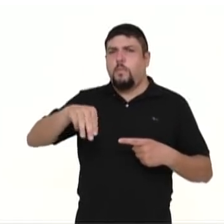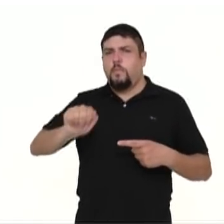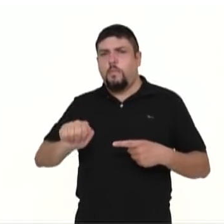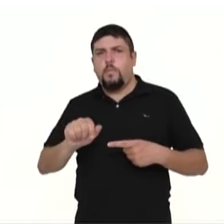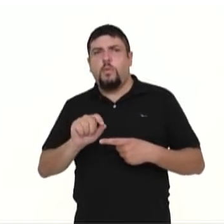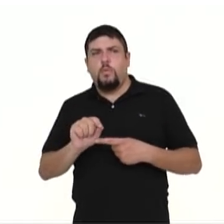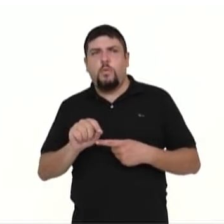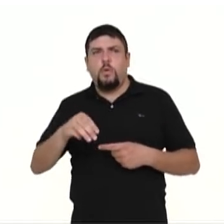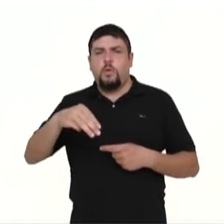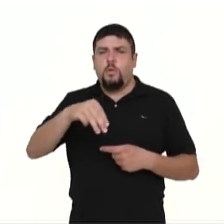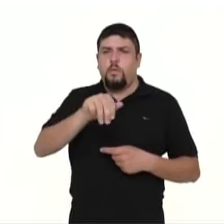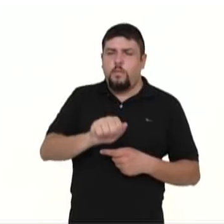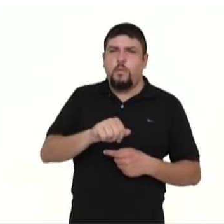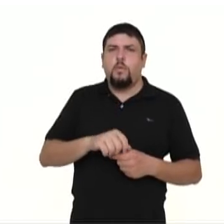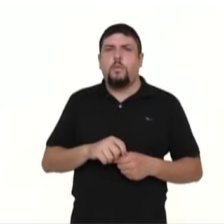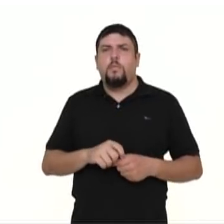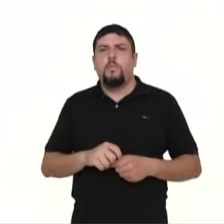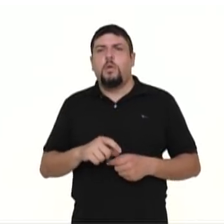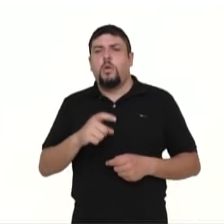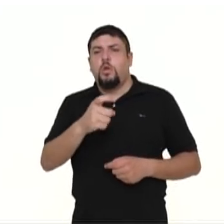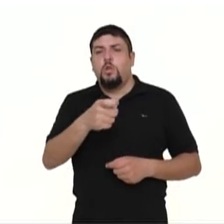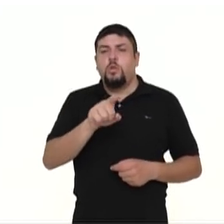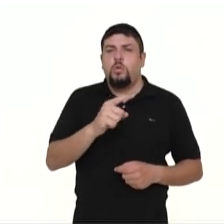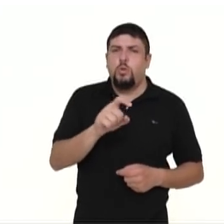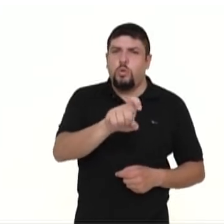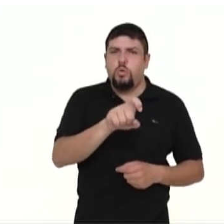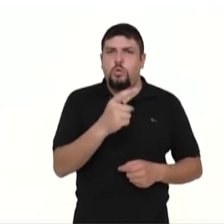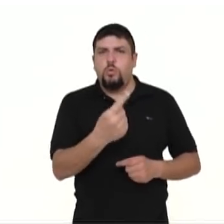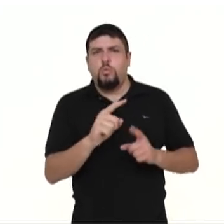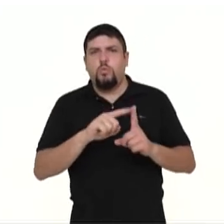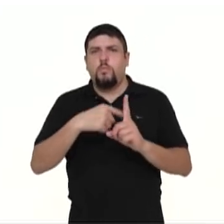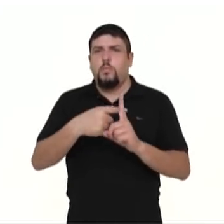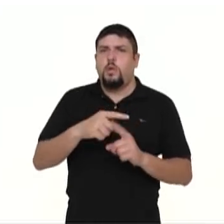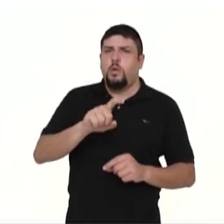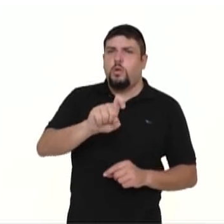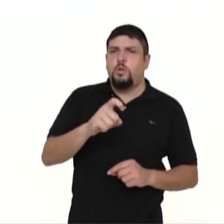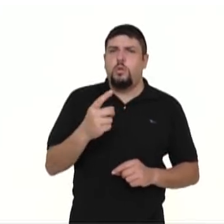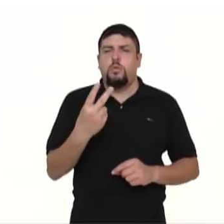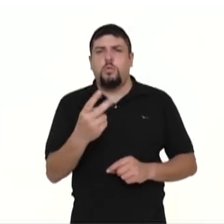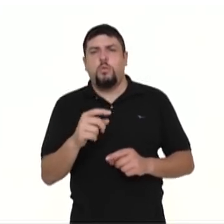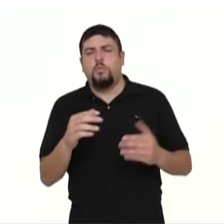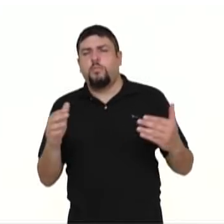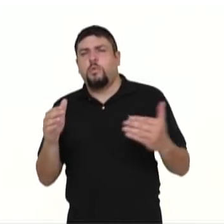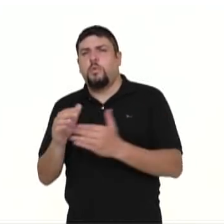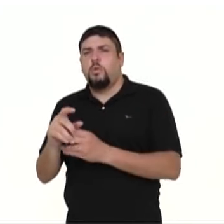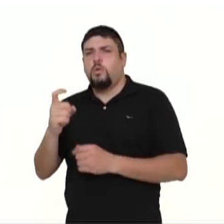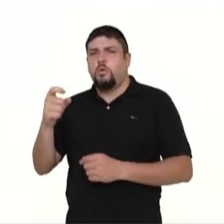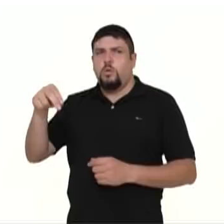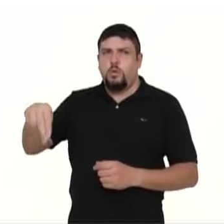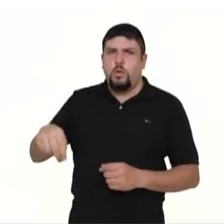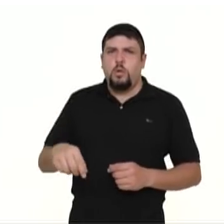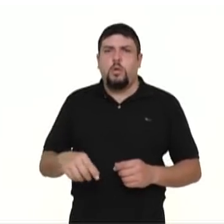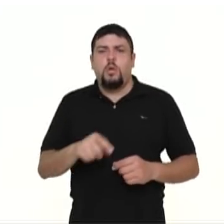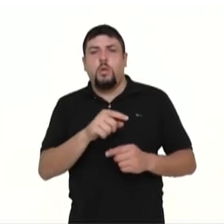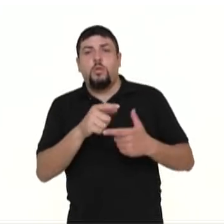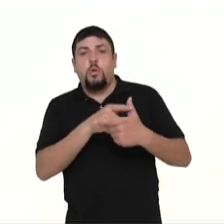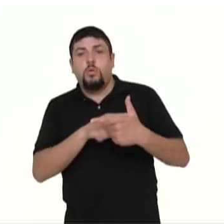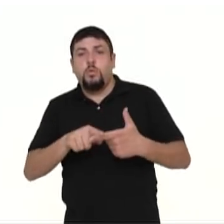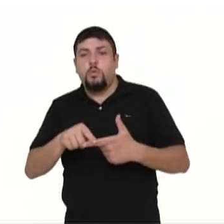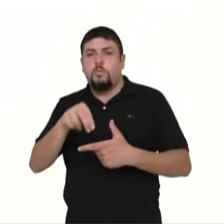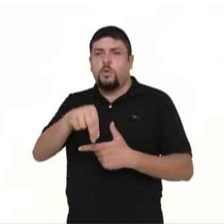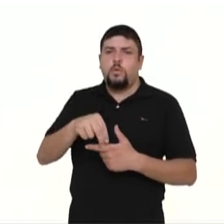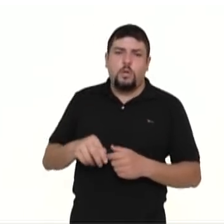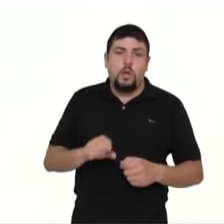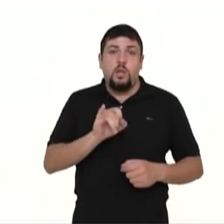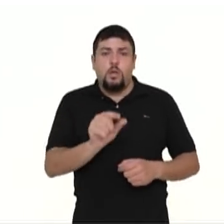de você lembrar, média aritmética. x1 mais x2 mais até chegar no xn e divido por n termos. Se eu tiver 3 termos,